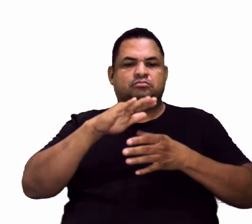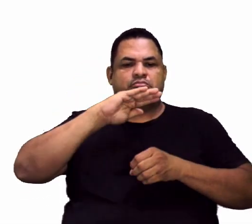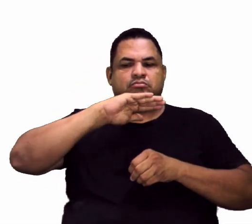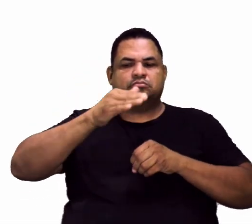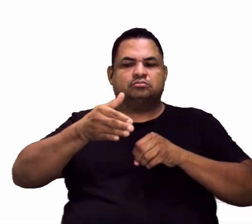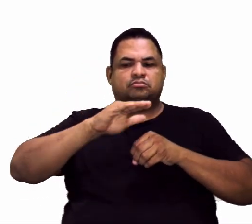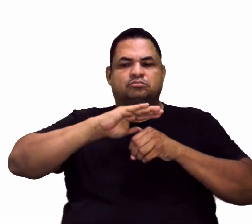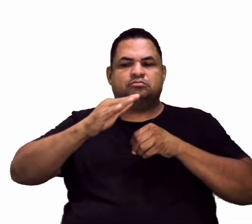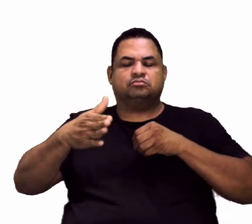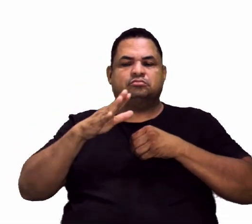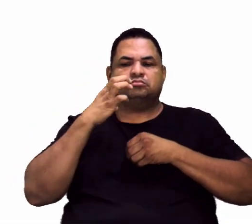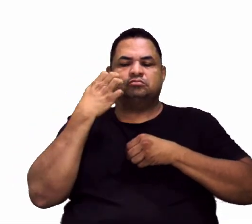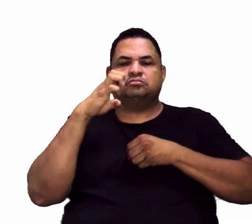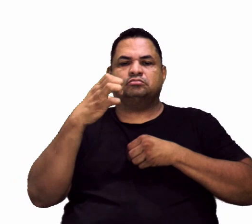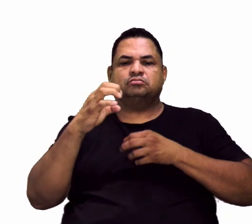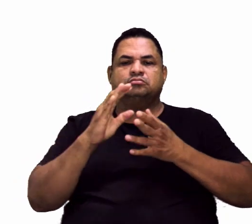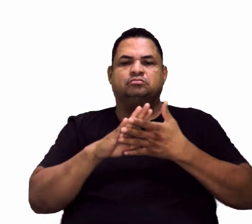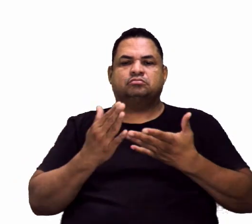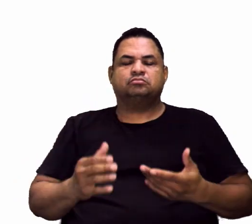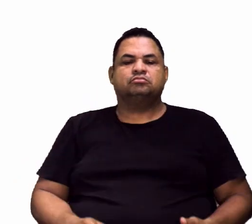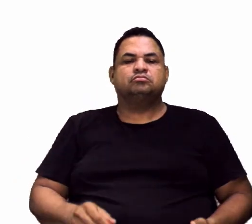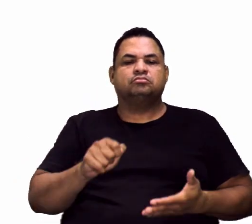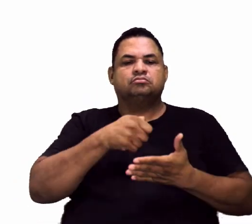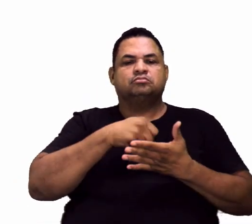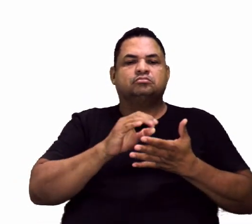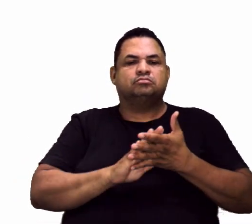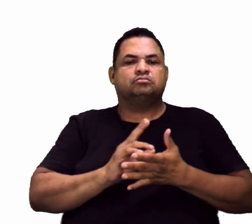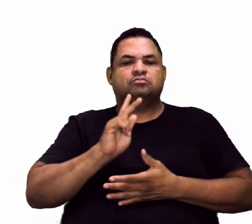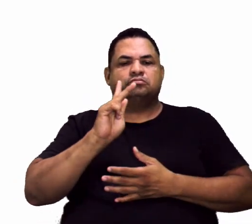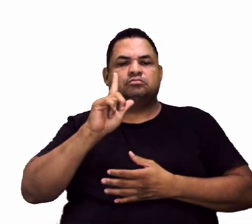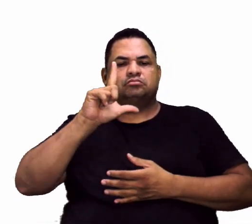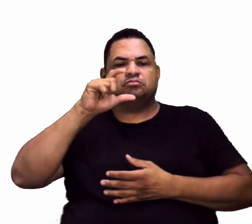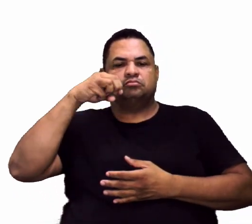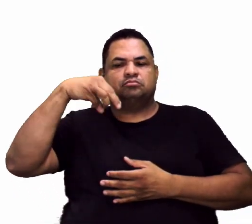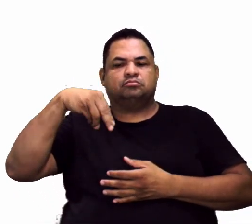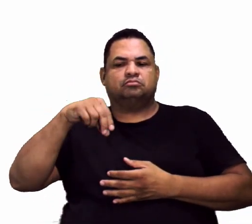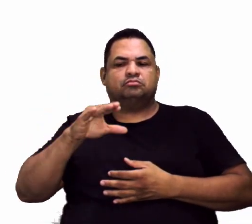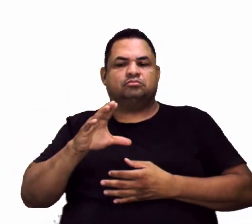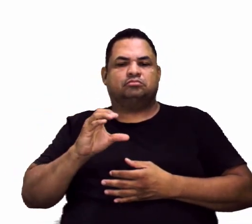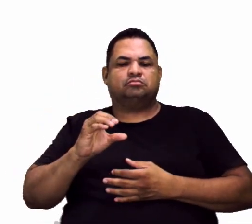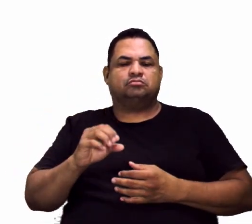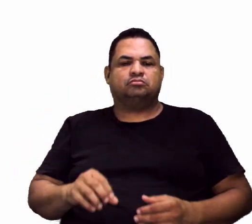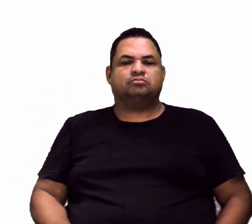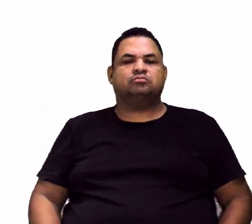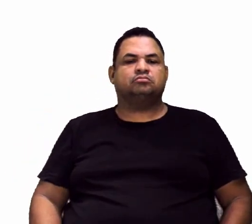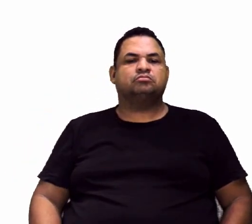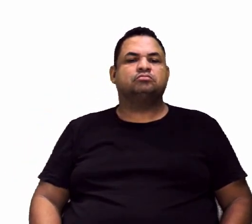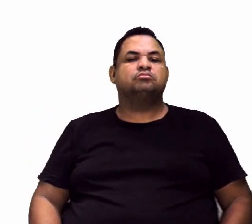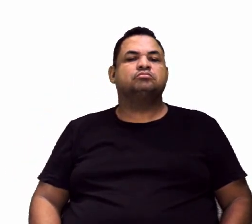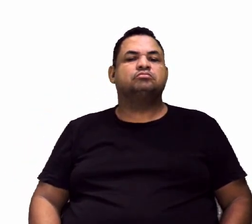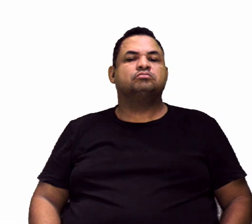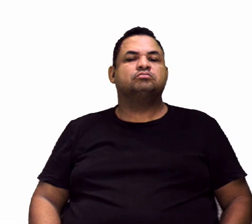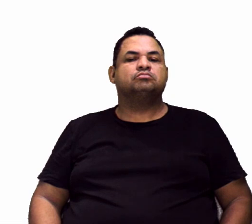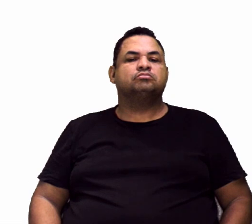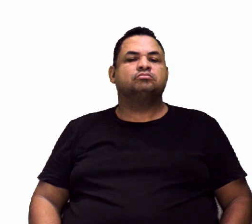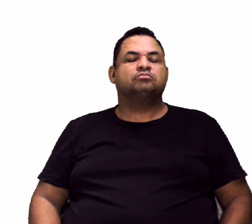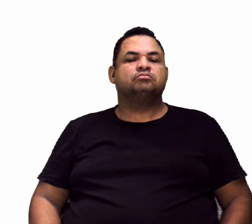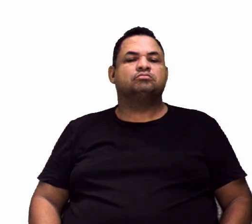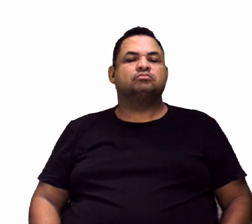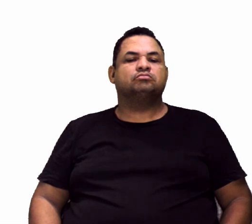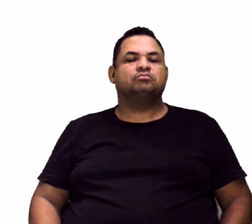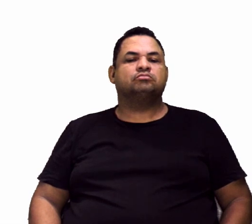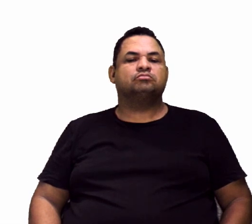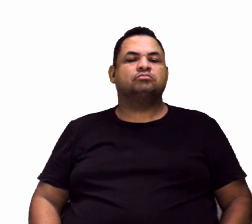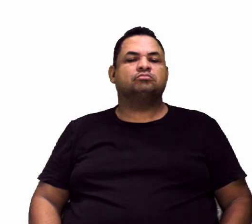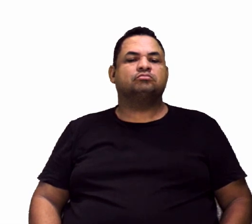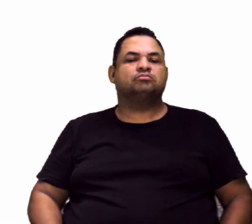camadas eletrônicas, onde ele colocou KLMN. E aí, na outra ordem, você chegaria até